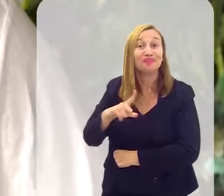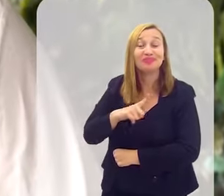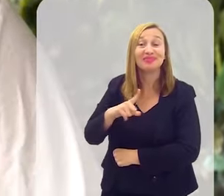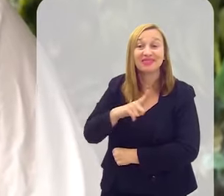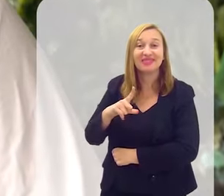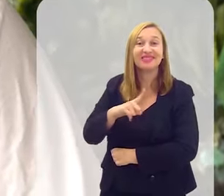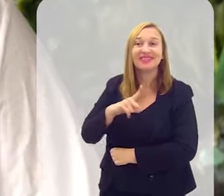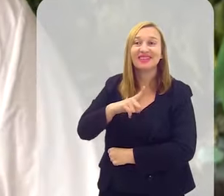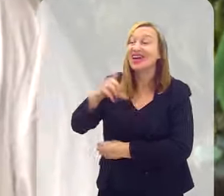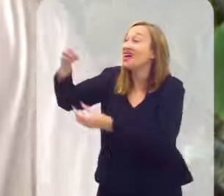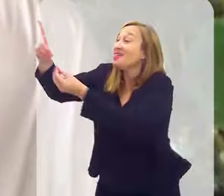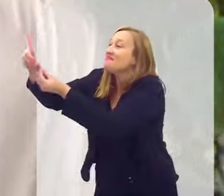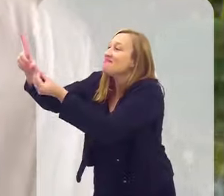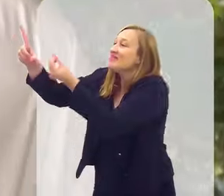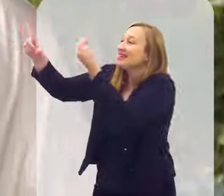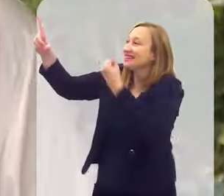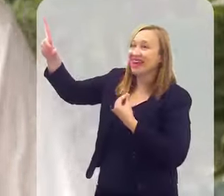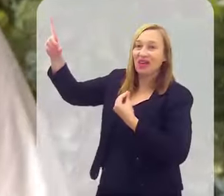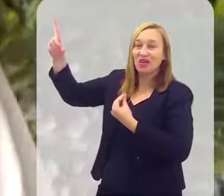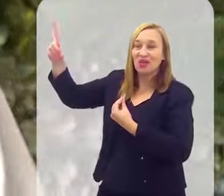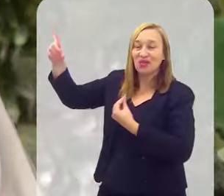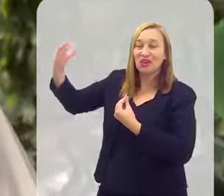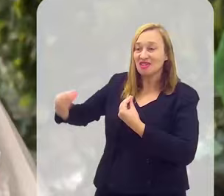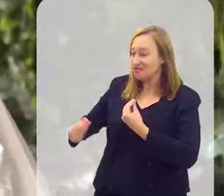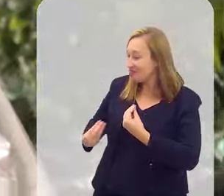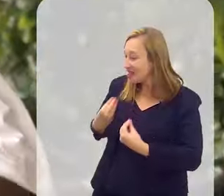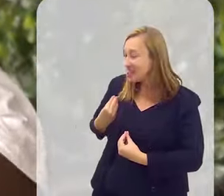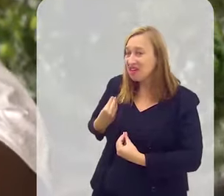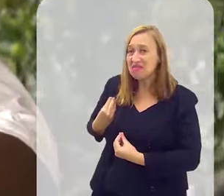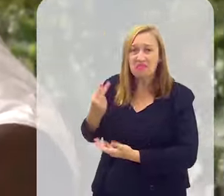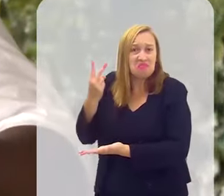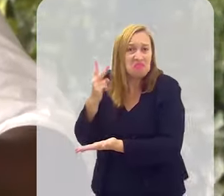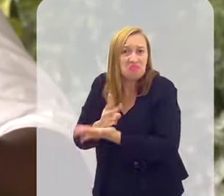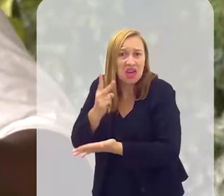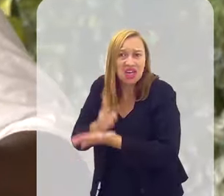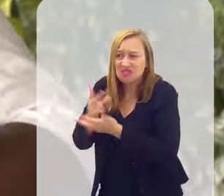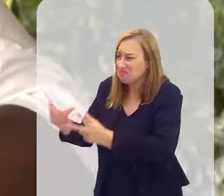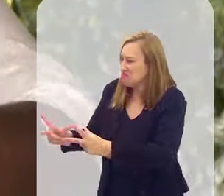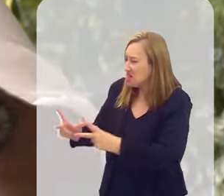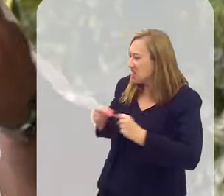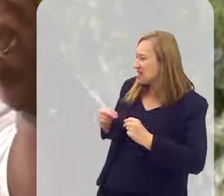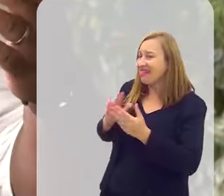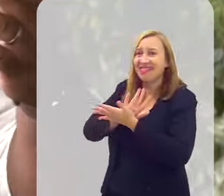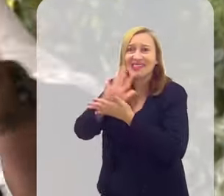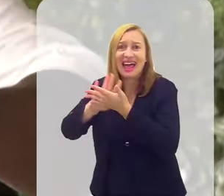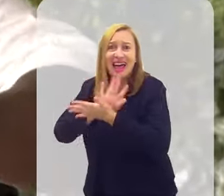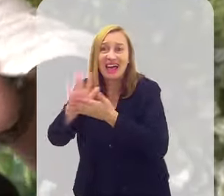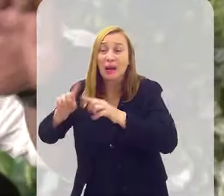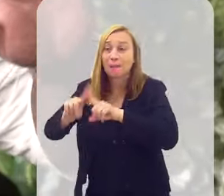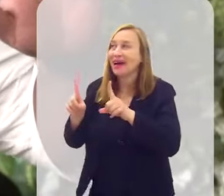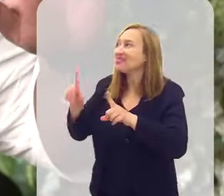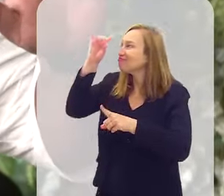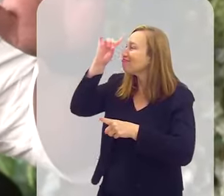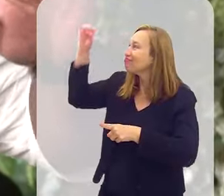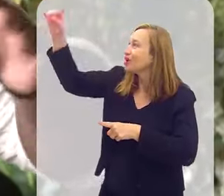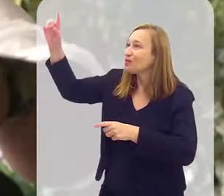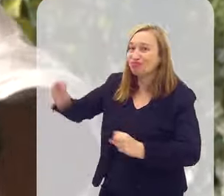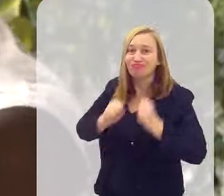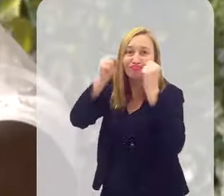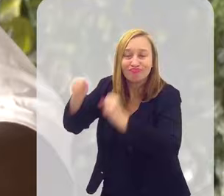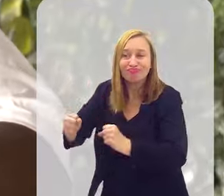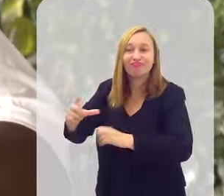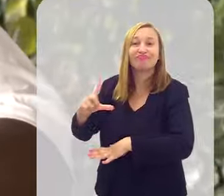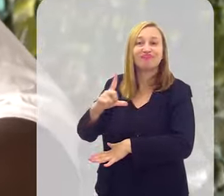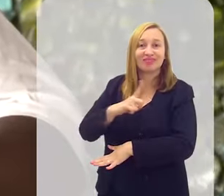o poder me trouxe vida mesmo sem merecer